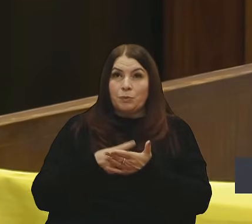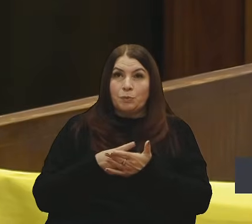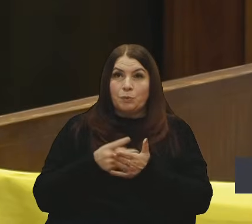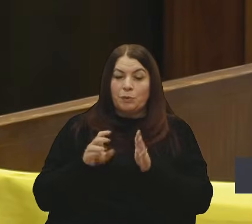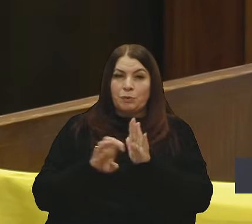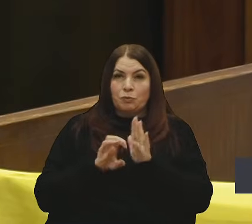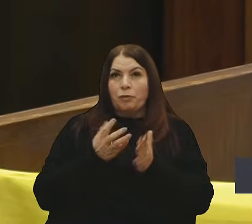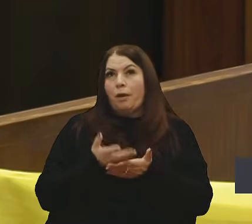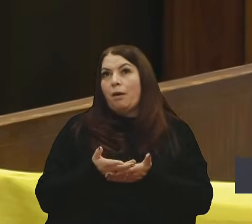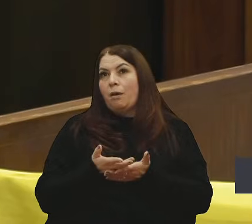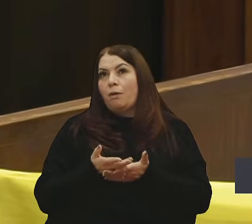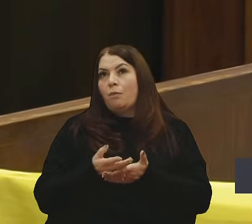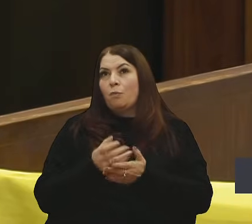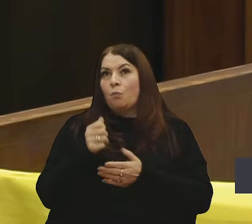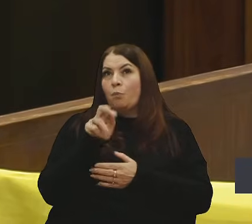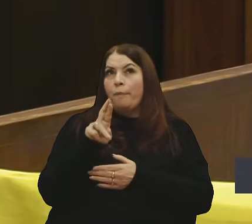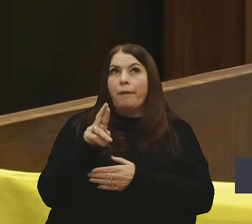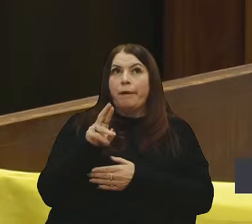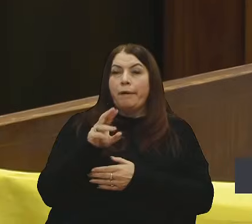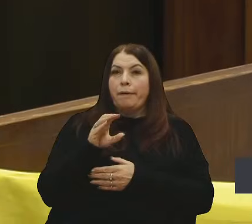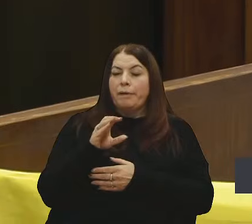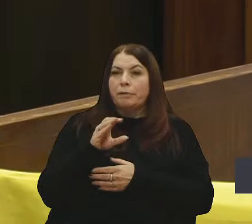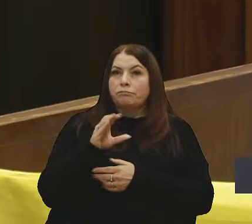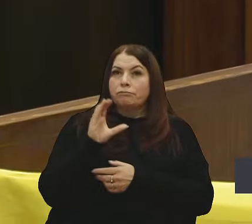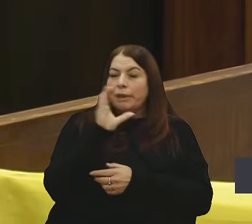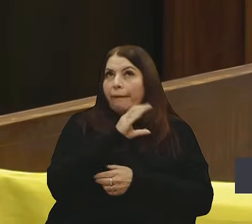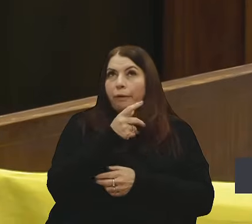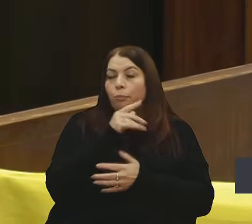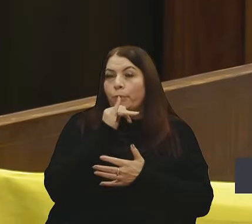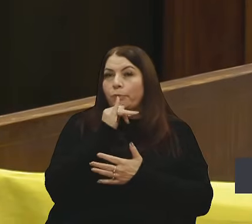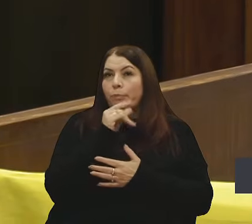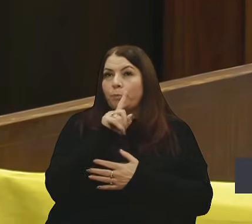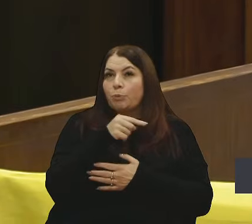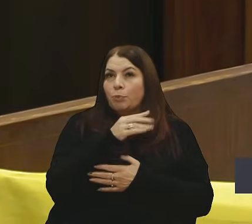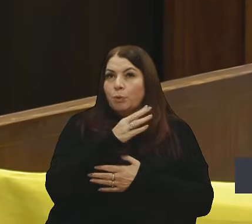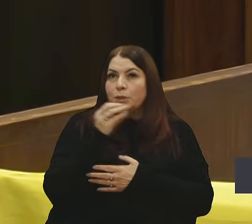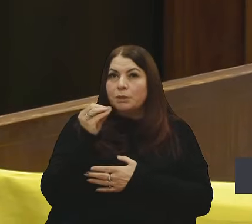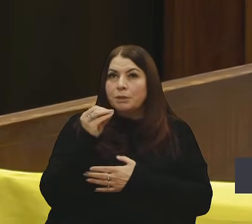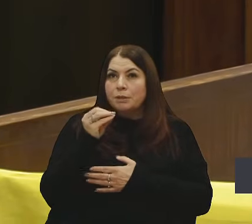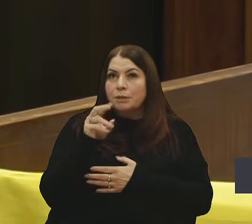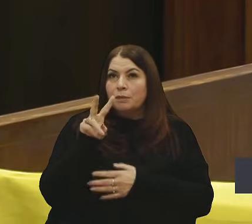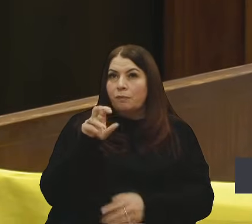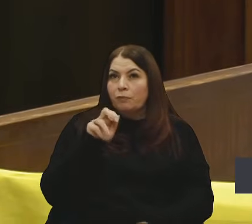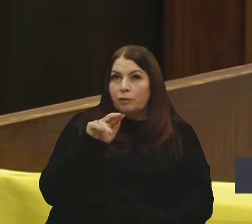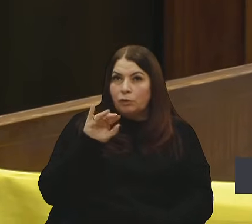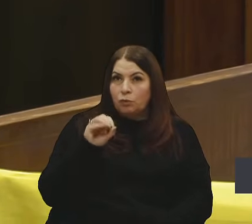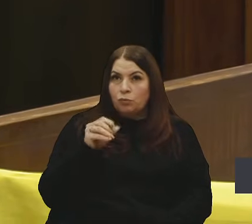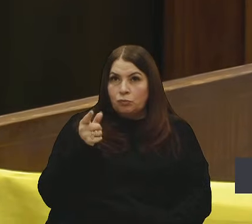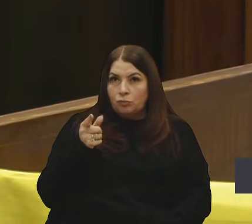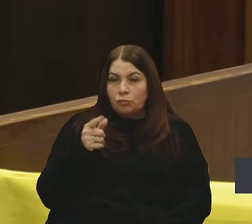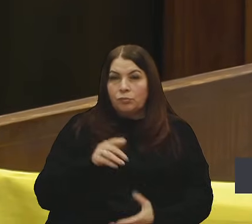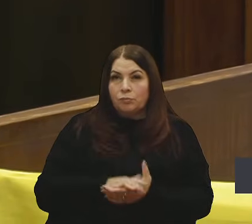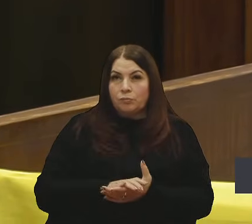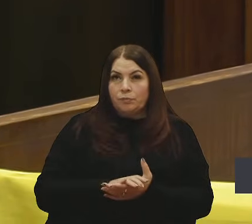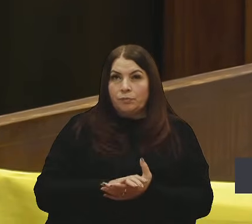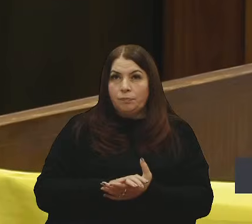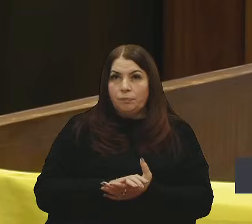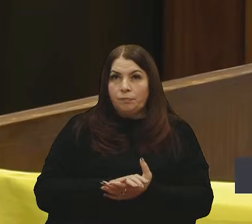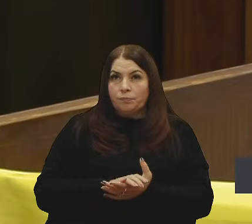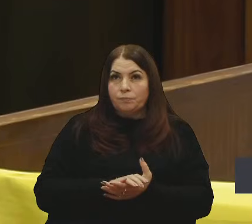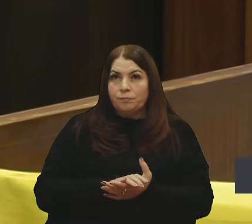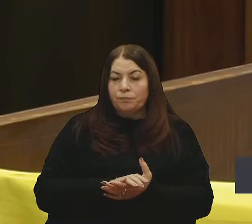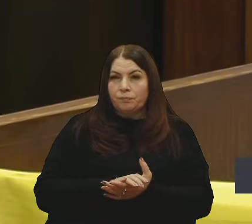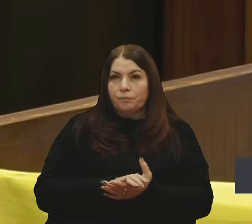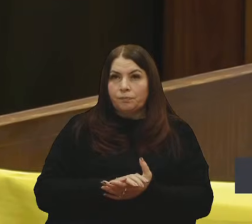edital, um ar-condicionado que custaria em média 1.400 no varejo, está com um lance